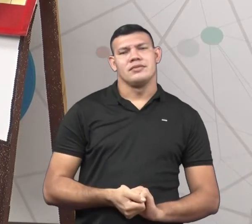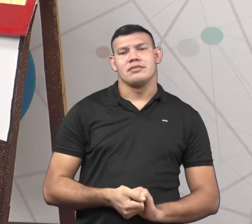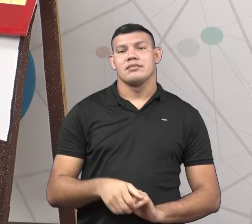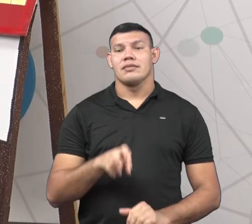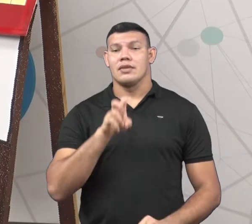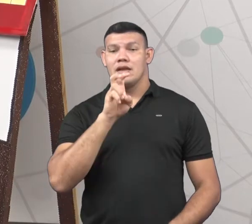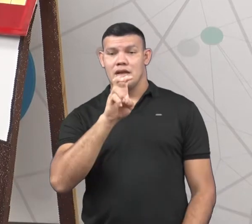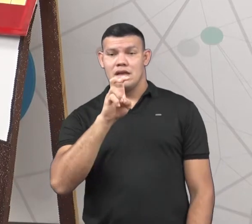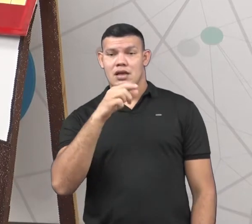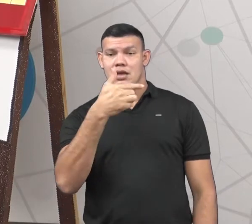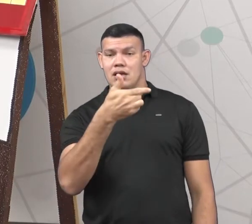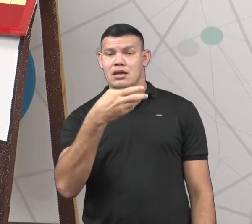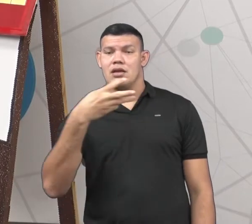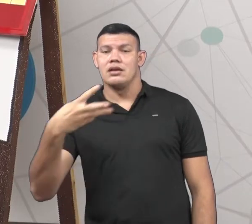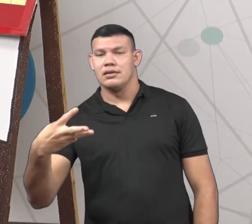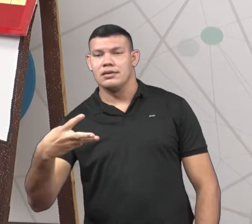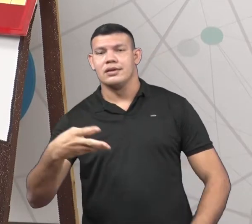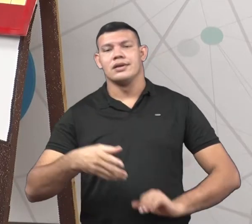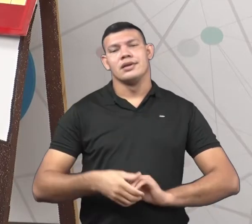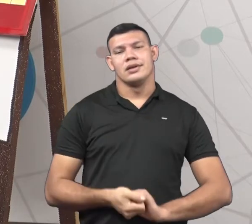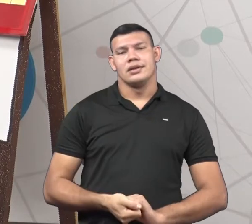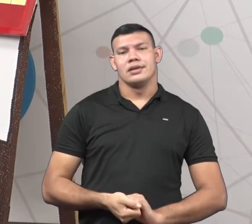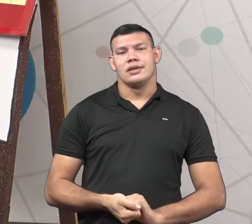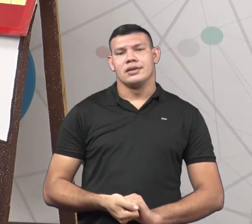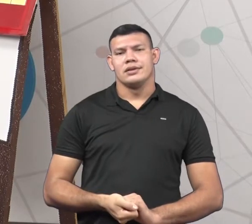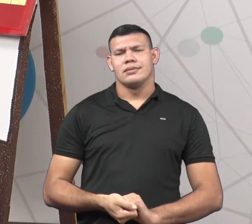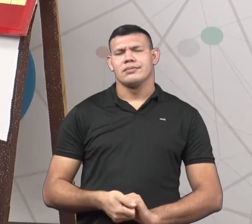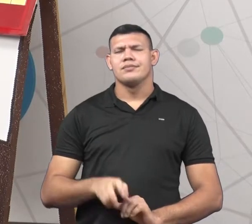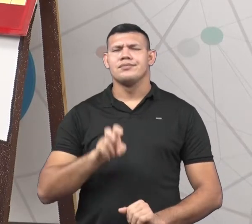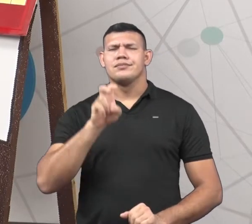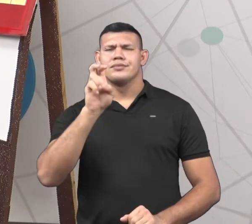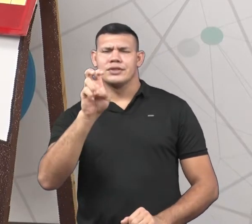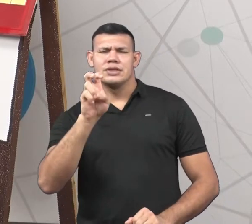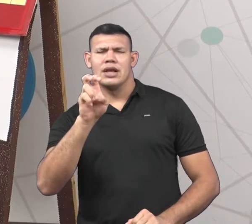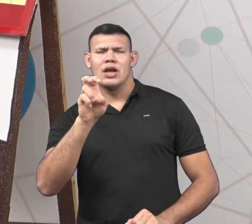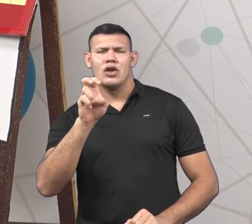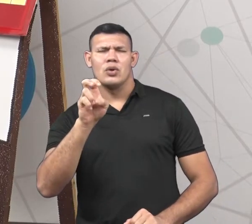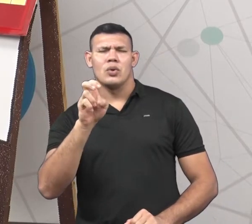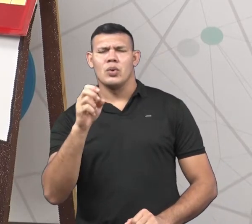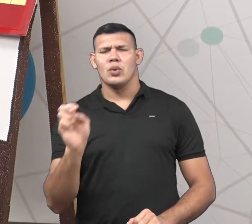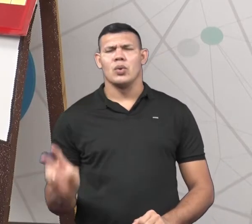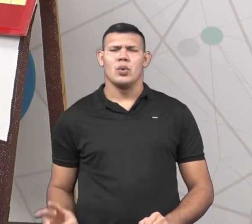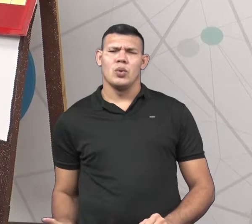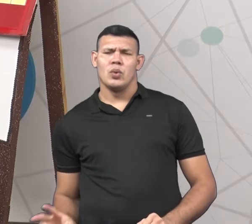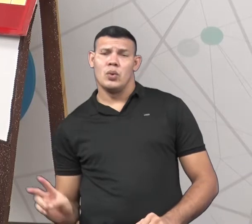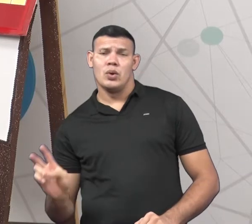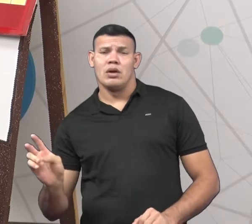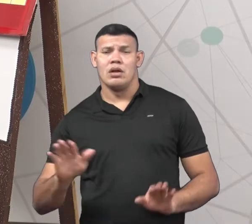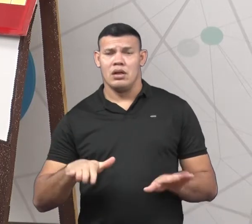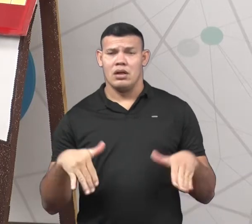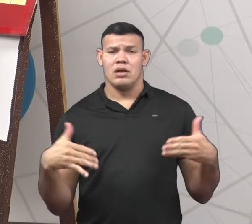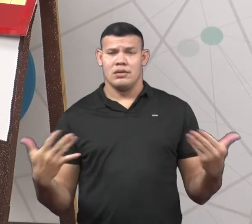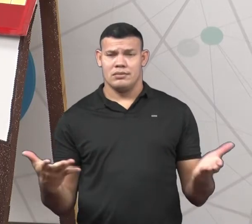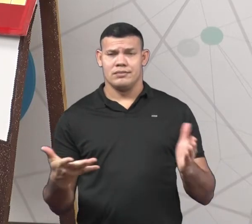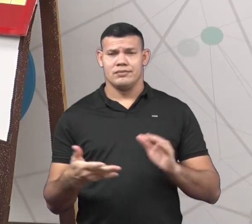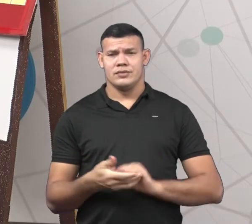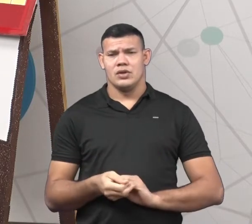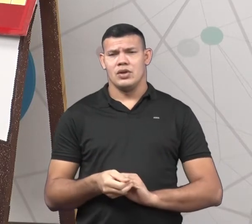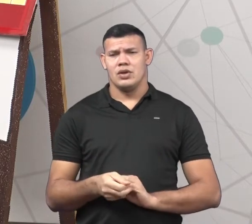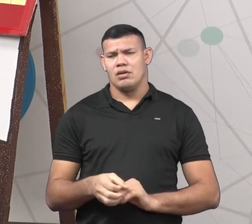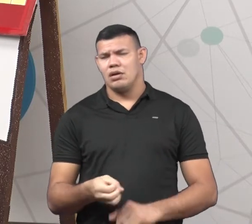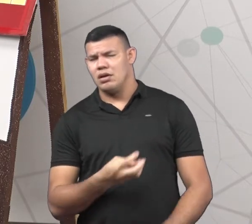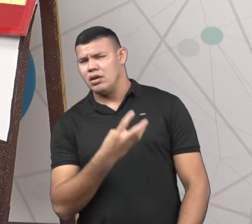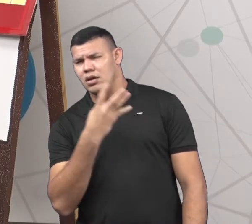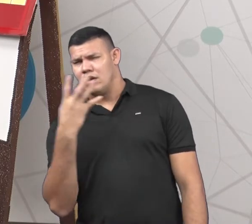523, né? Agora, esse 5, quanto que ele vai valer, né? Qual o valor dele? Quantas quantidades ele